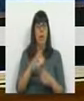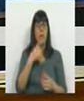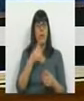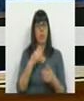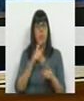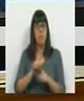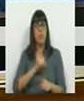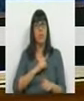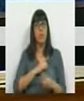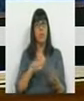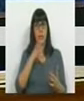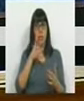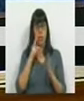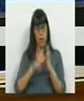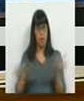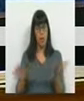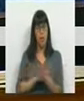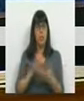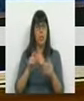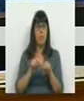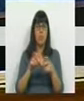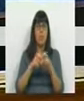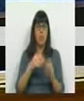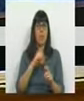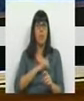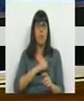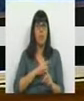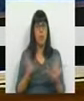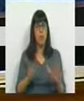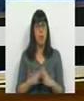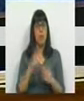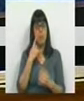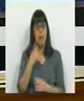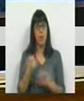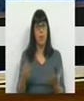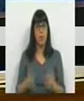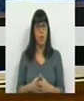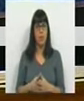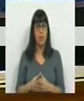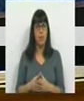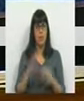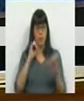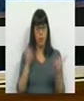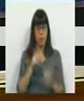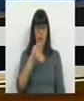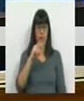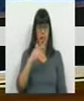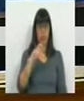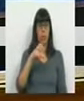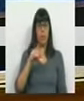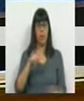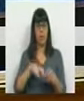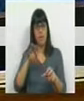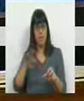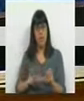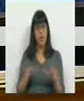alegou motivos pessoais, ou pelo menos foi isso que eu li na imprensa, não deixando de notar que o professor António Ferreira deixa esta